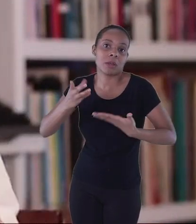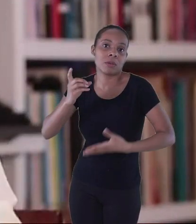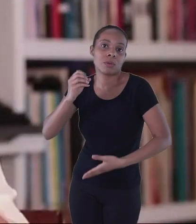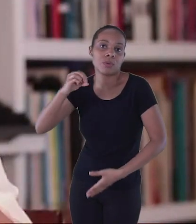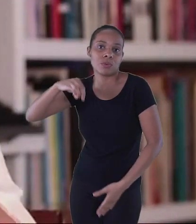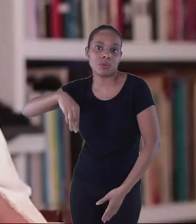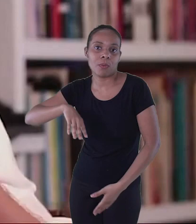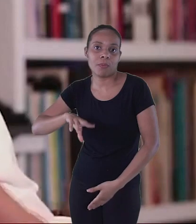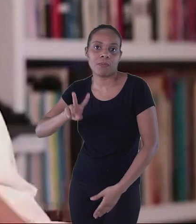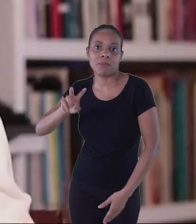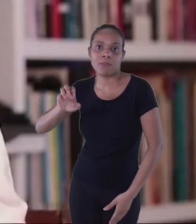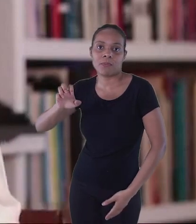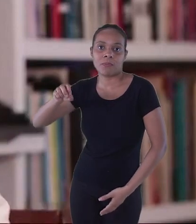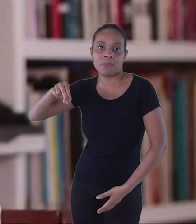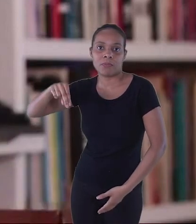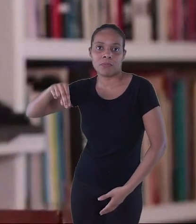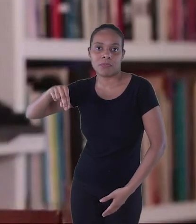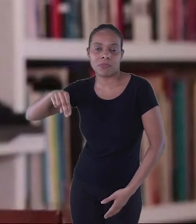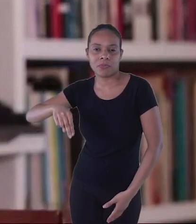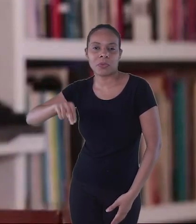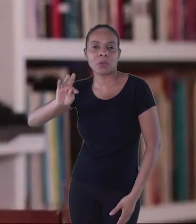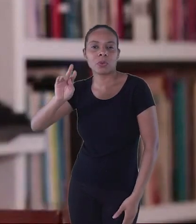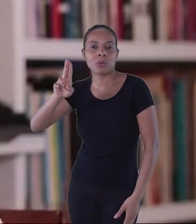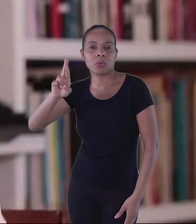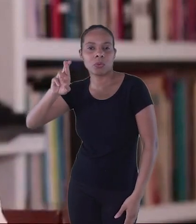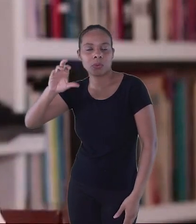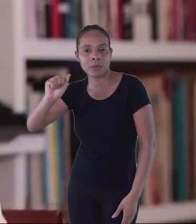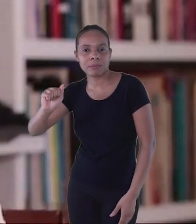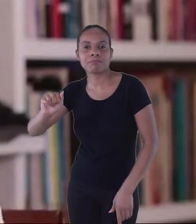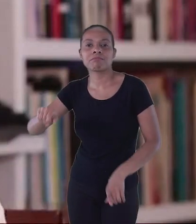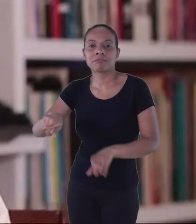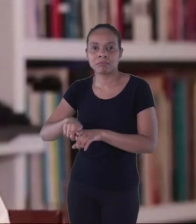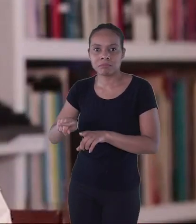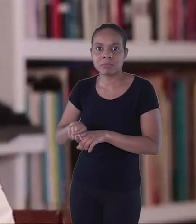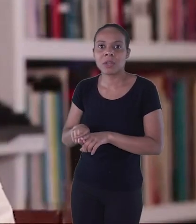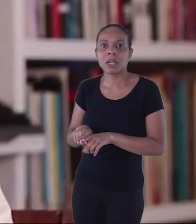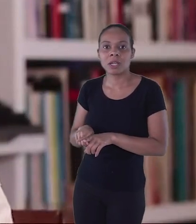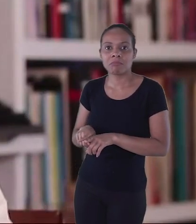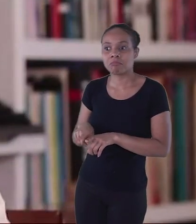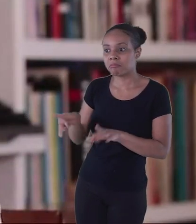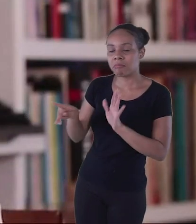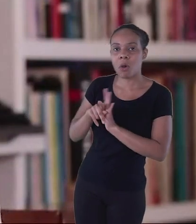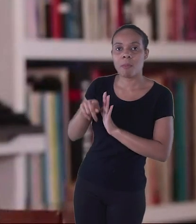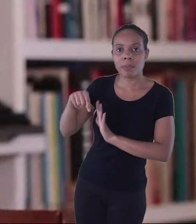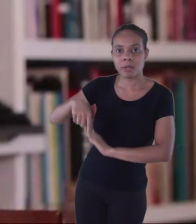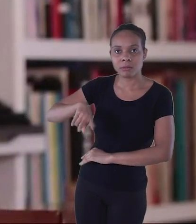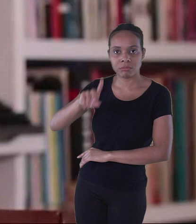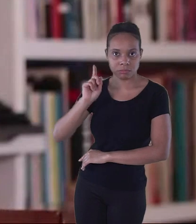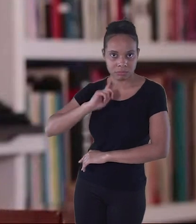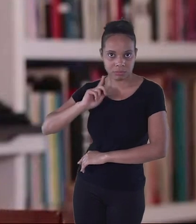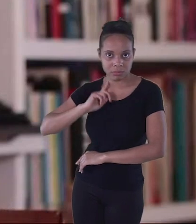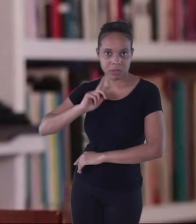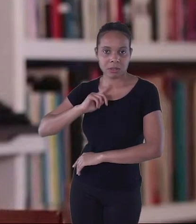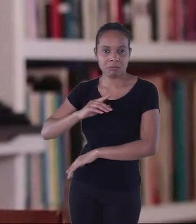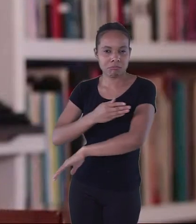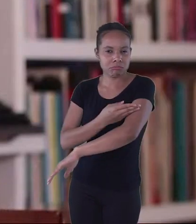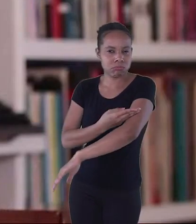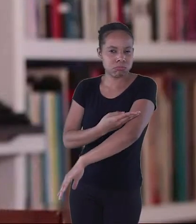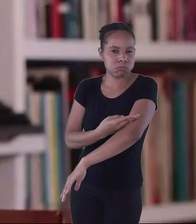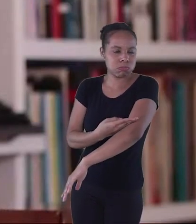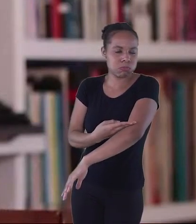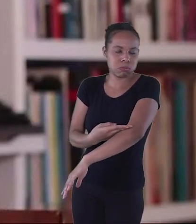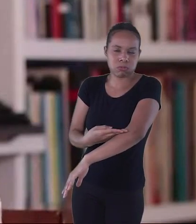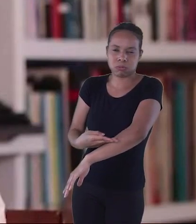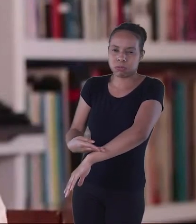poeta, contextualizado no momento do suplemento literário de Minas Gerais, né? Muito branco, todo mundo ali era